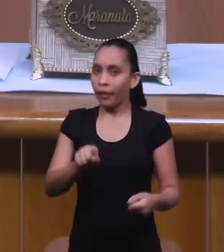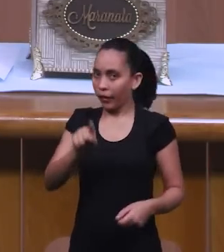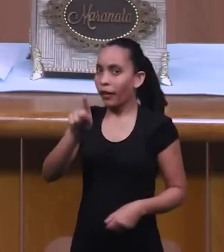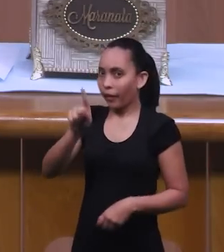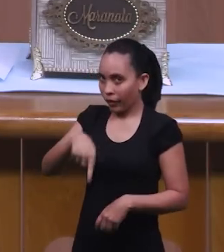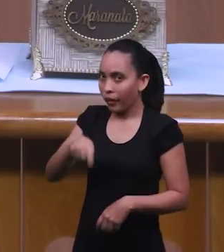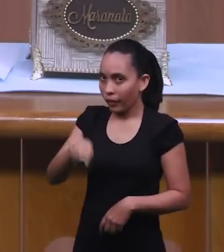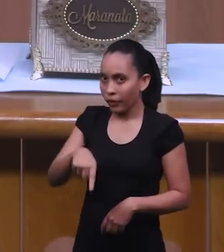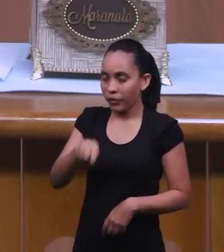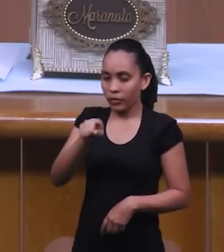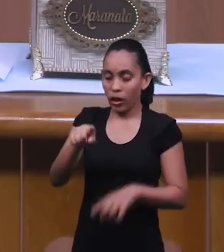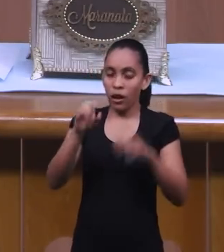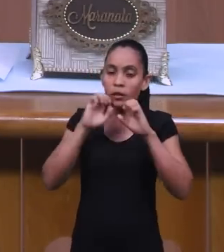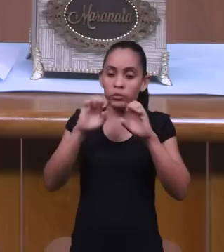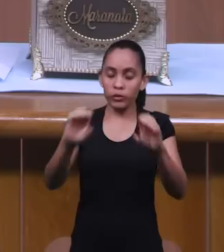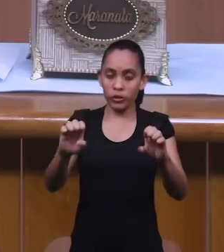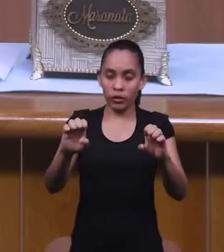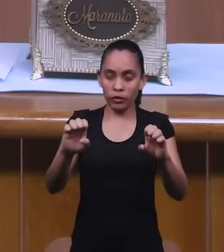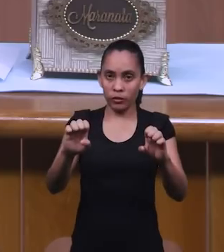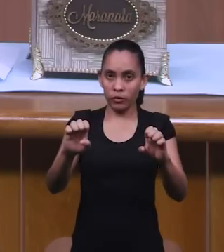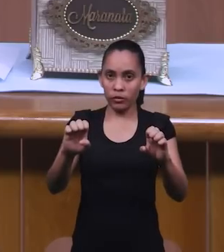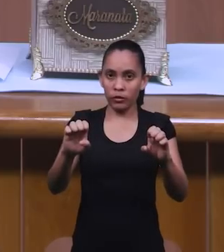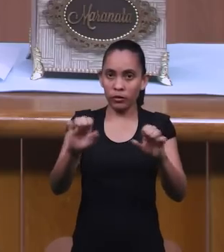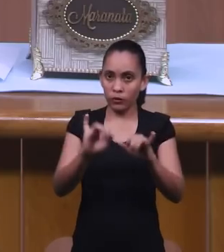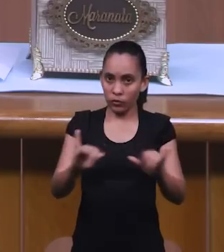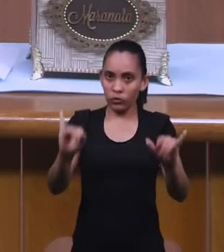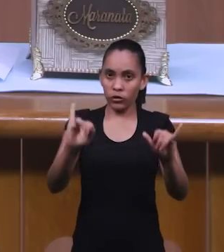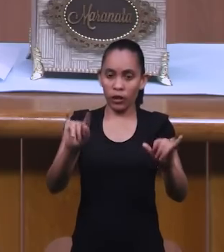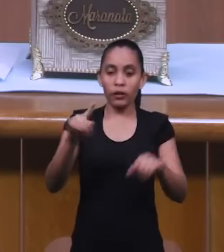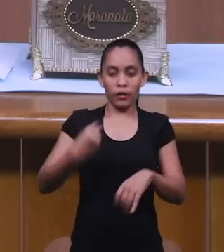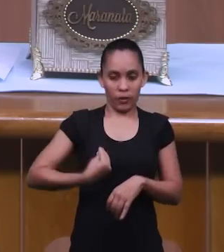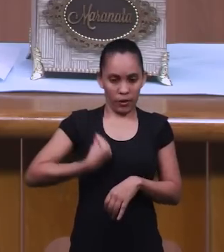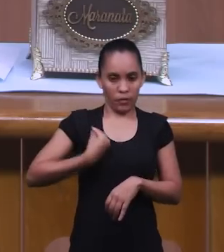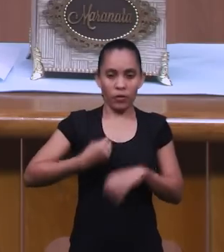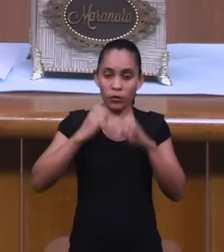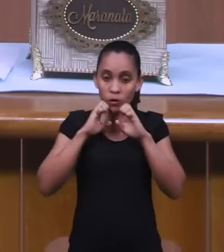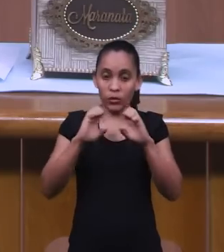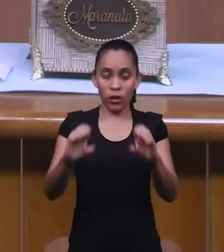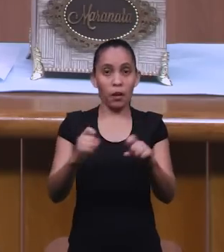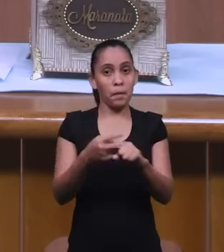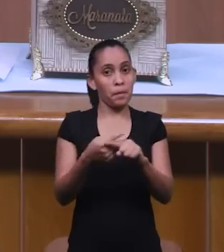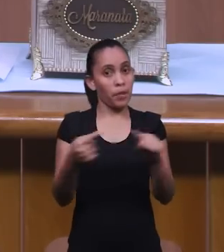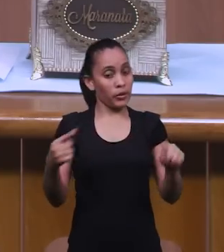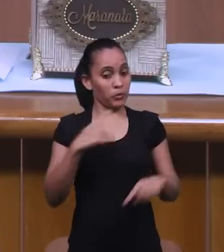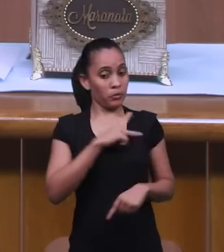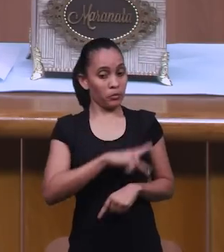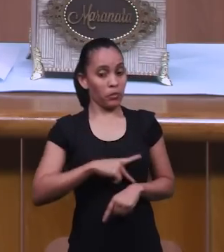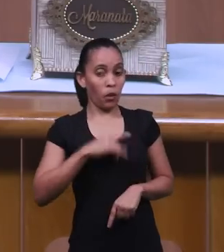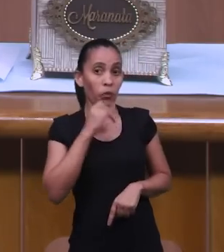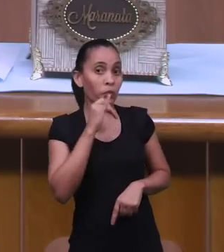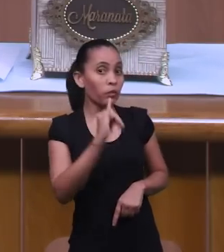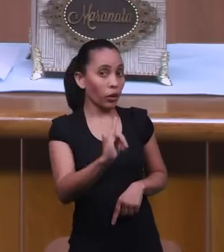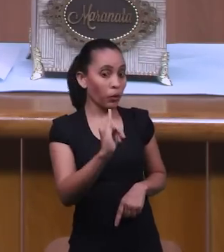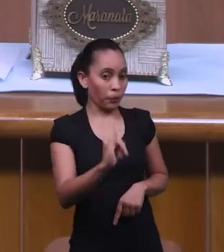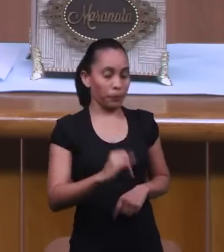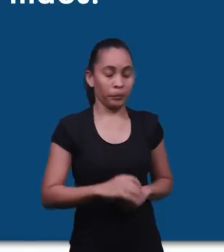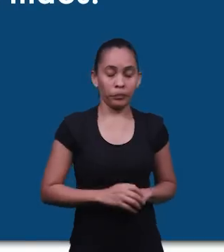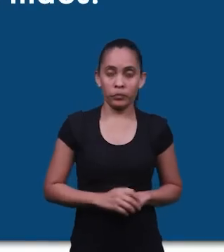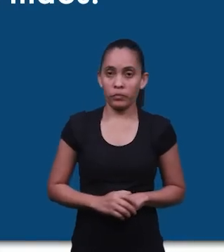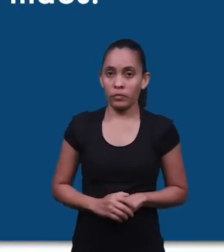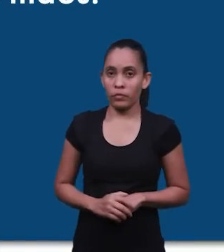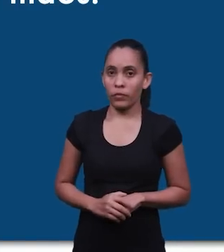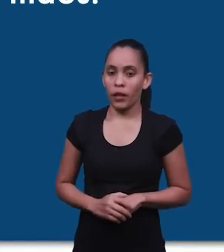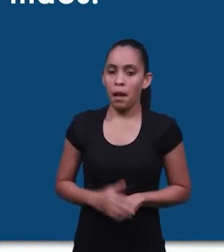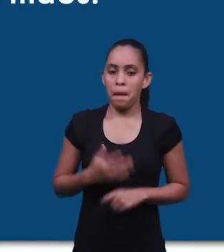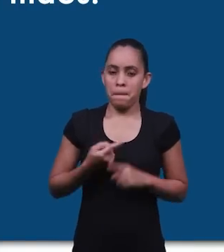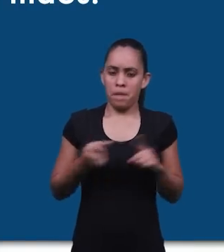que anunciam o evangelho, o Senhor orientou que vivam do evangelho. Mas Paulo abdicou desse direito. Ele disse: